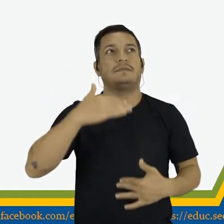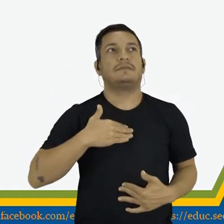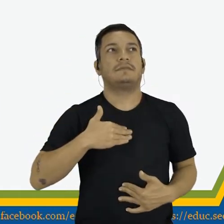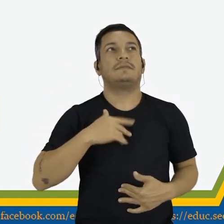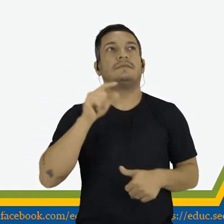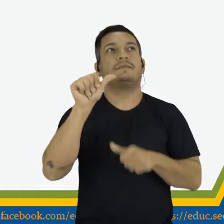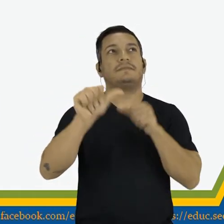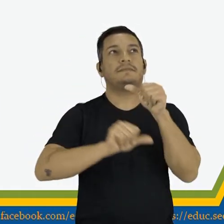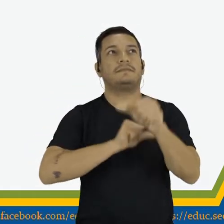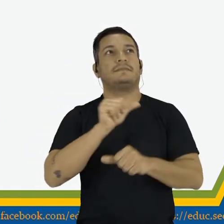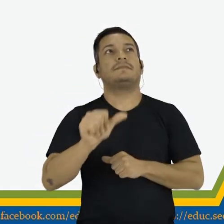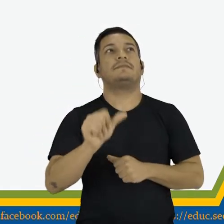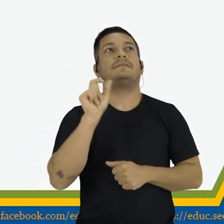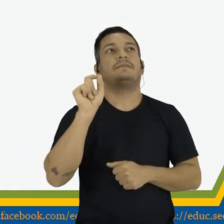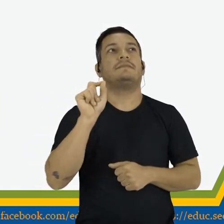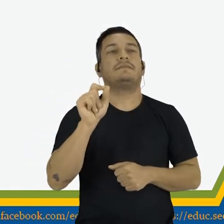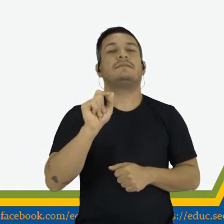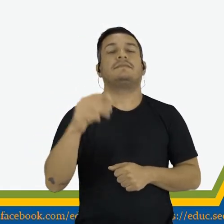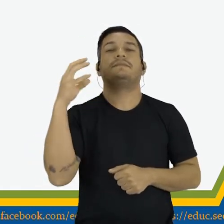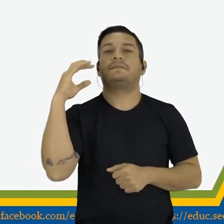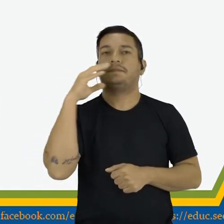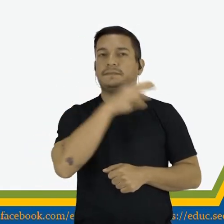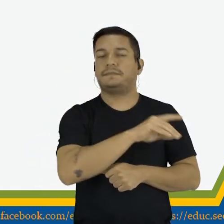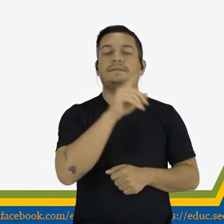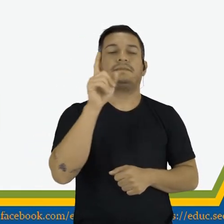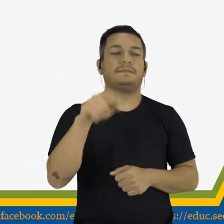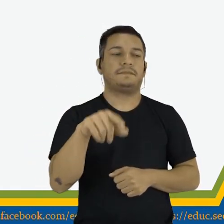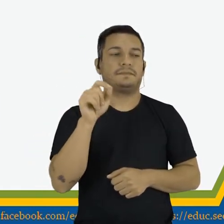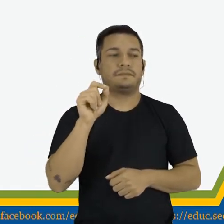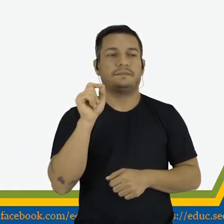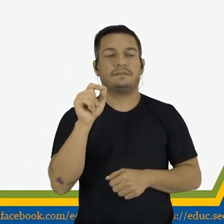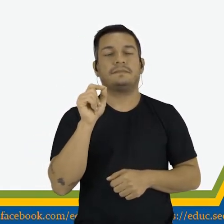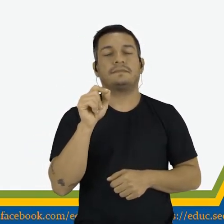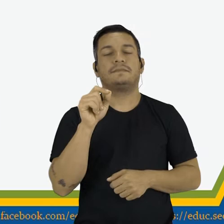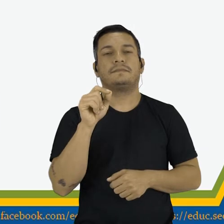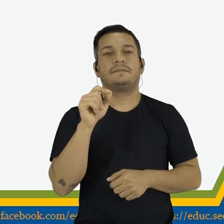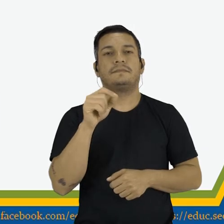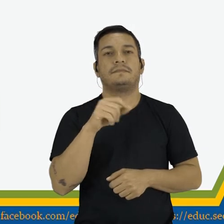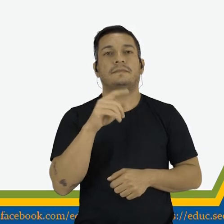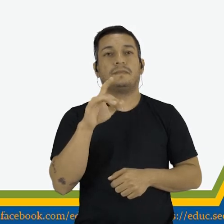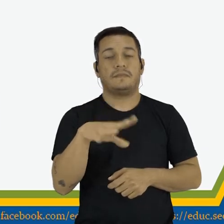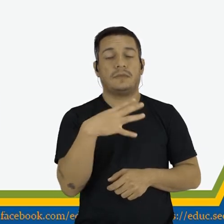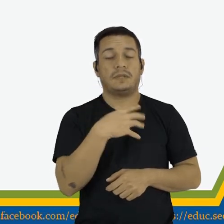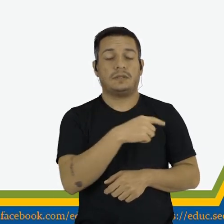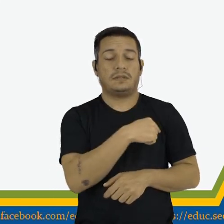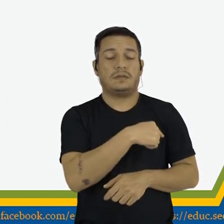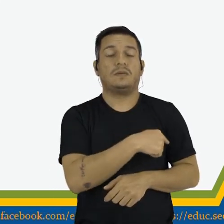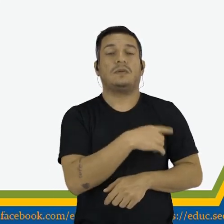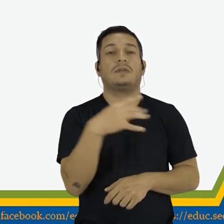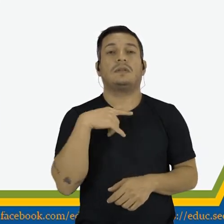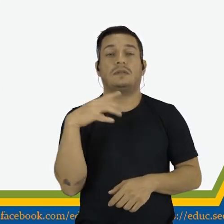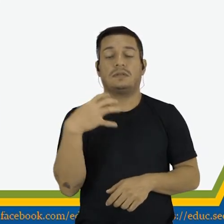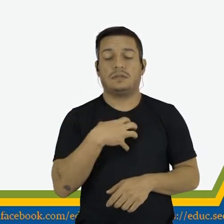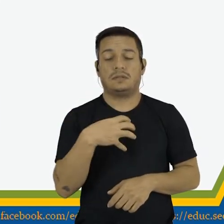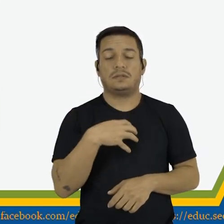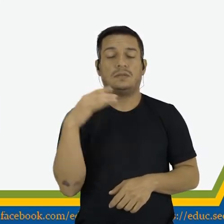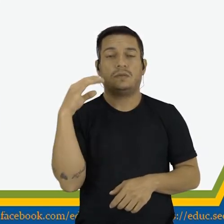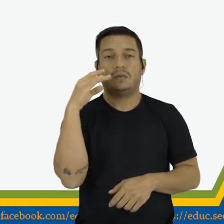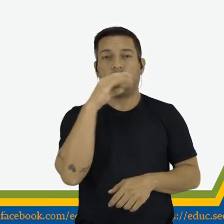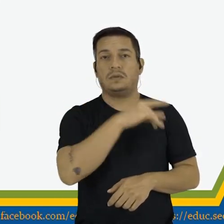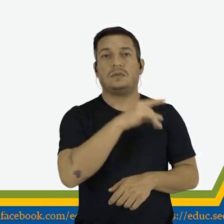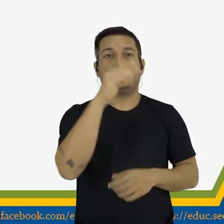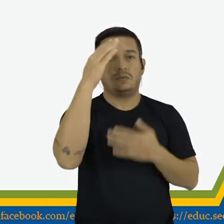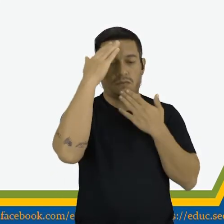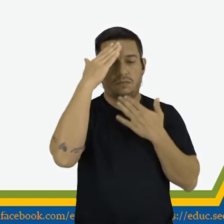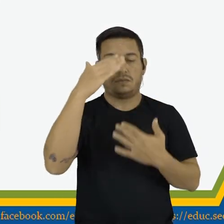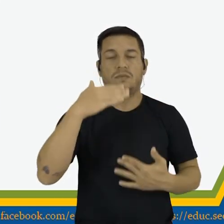uma transformação por aquecimento. O termômetro ele age quando ele recebe o calor do determinado